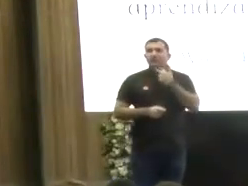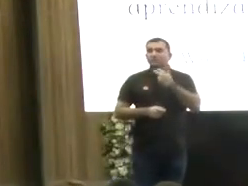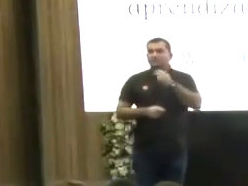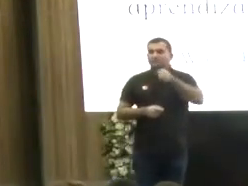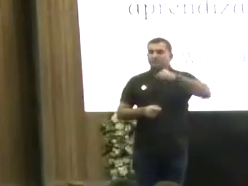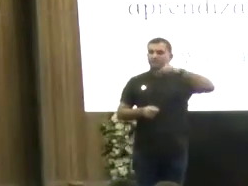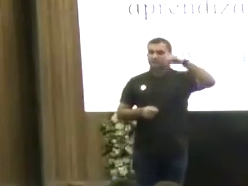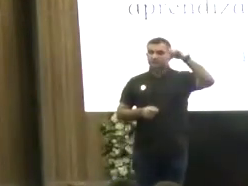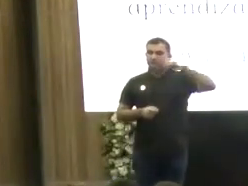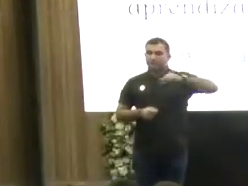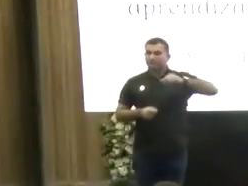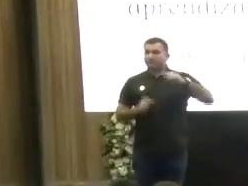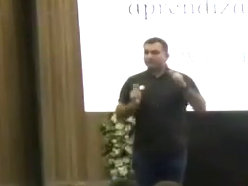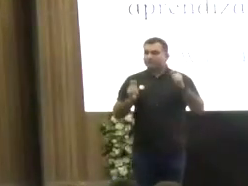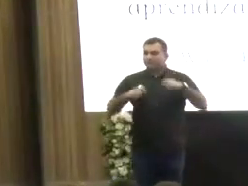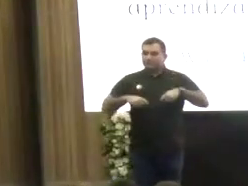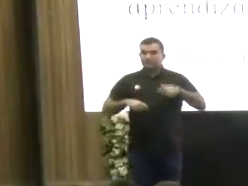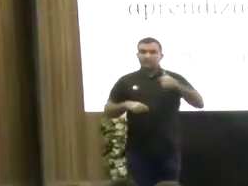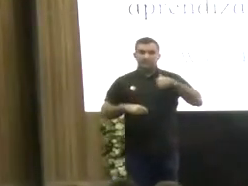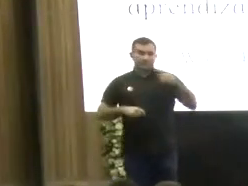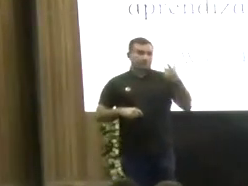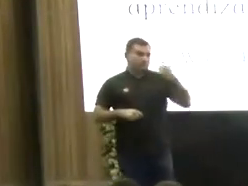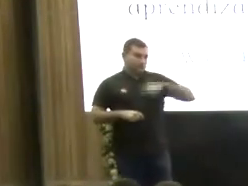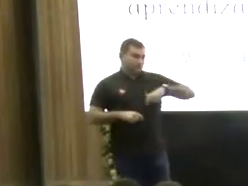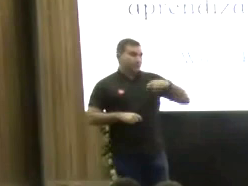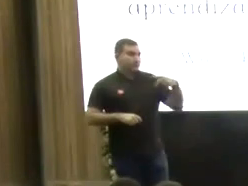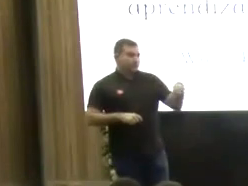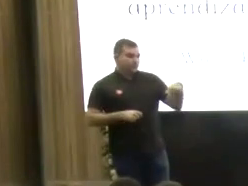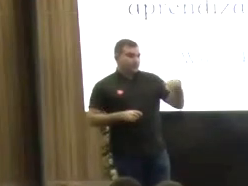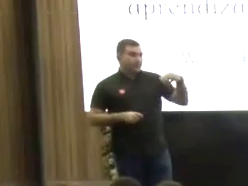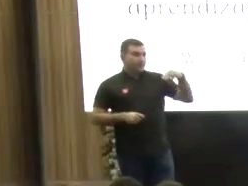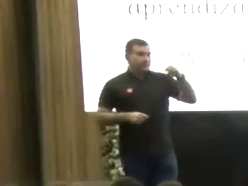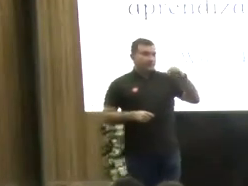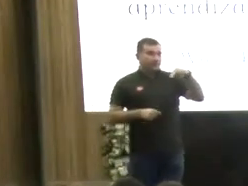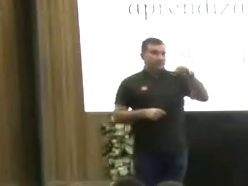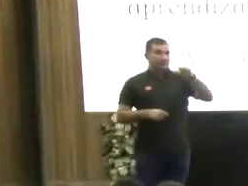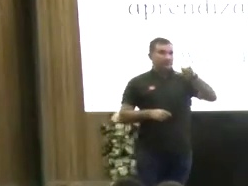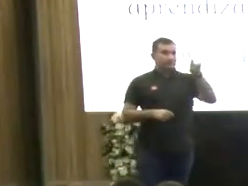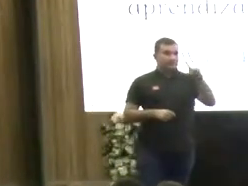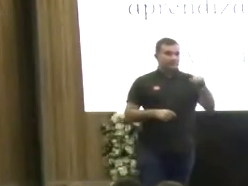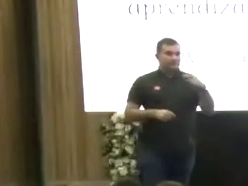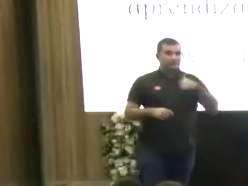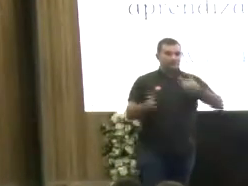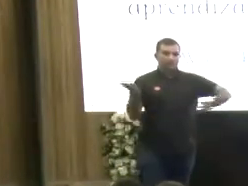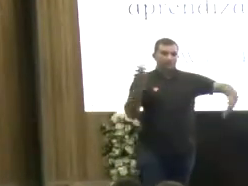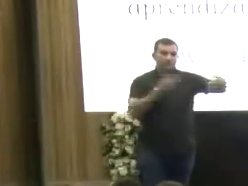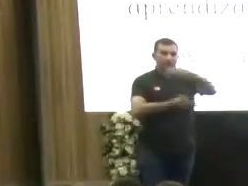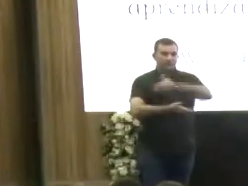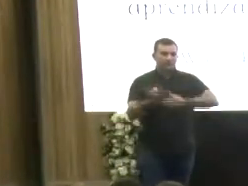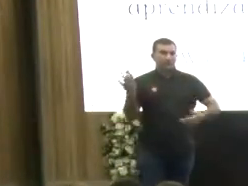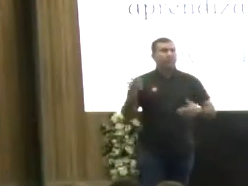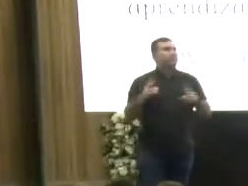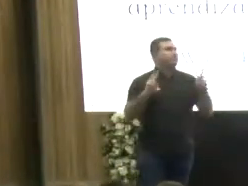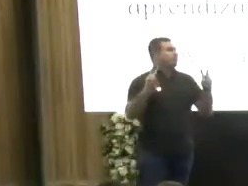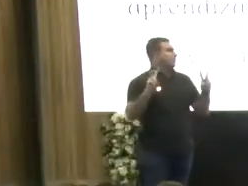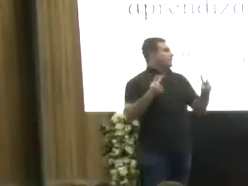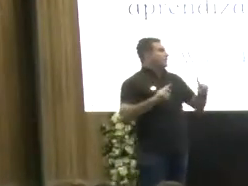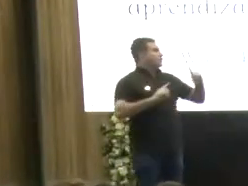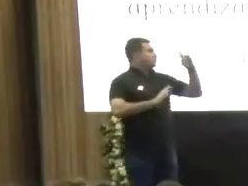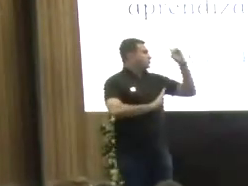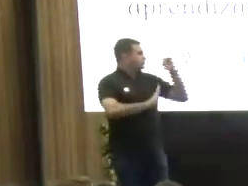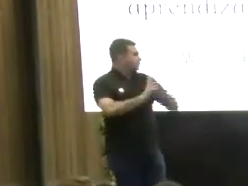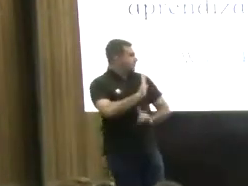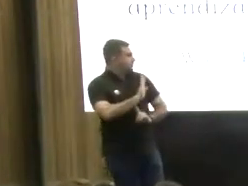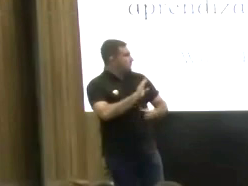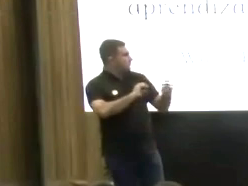bom. Eu sou a professora Monalisa e estou aqui para mediar a conferência Direito à Educação e à Aprendizagem